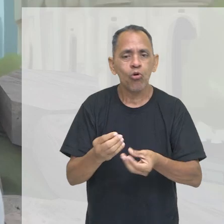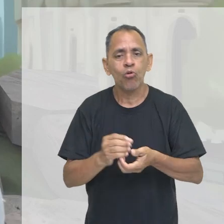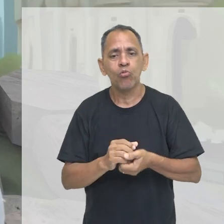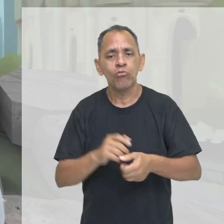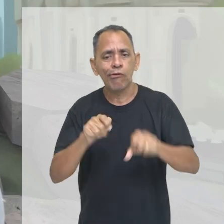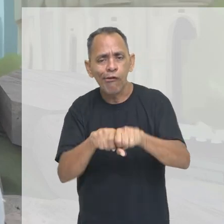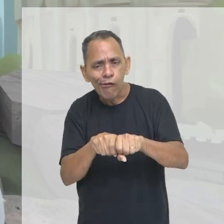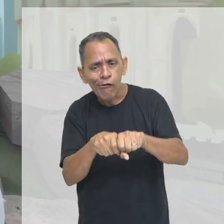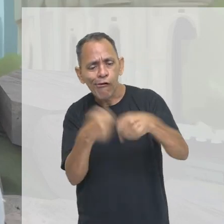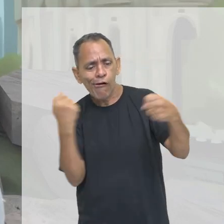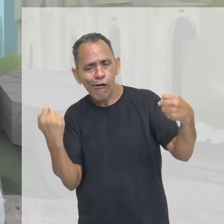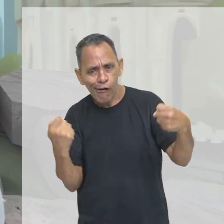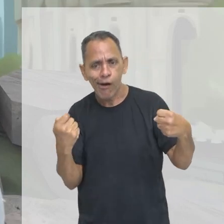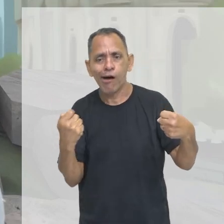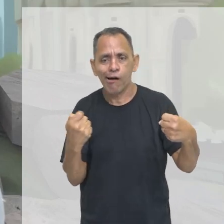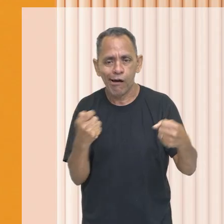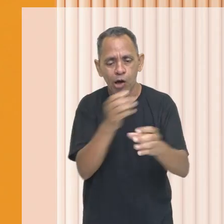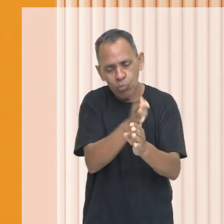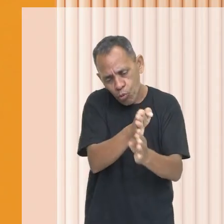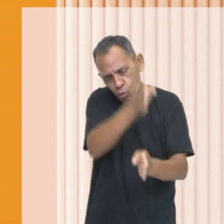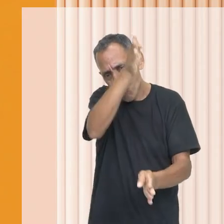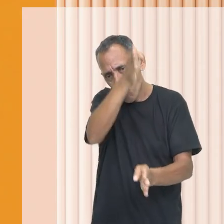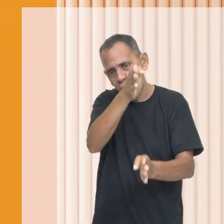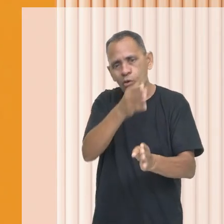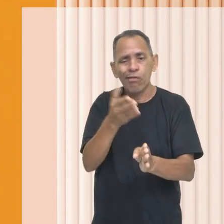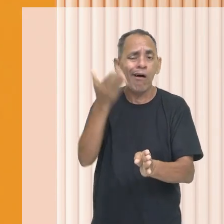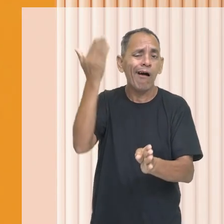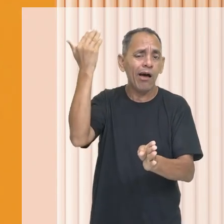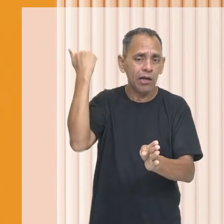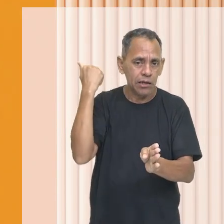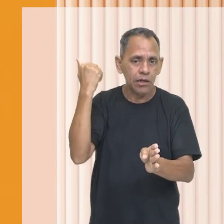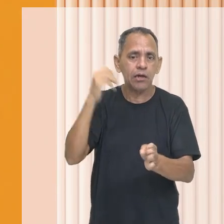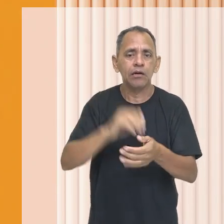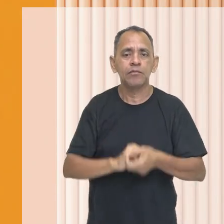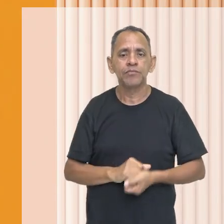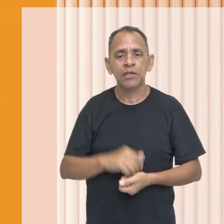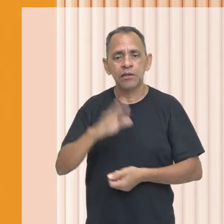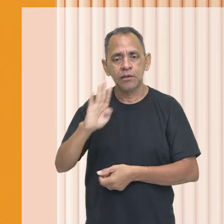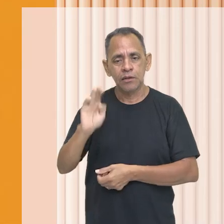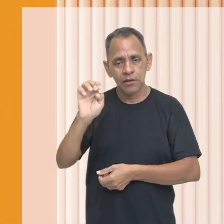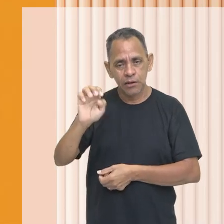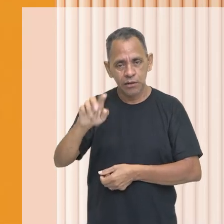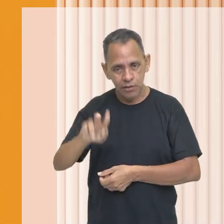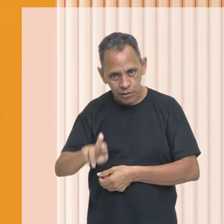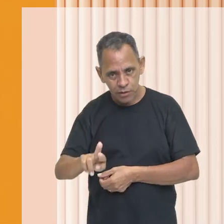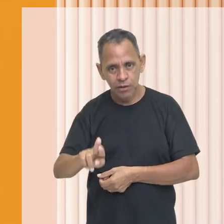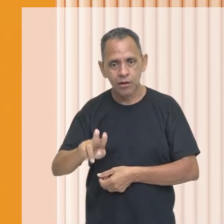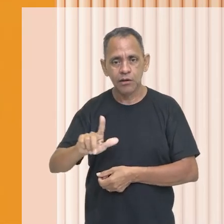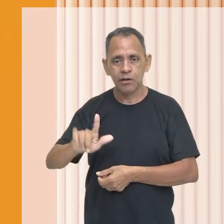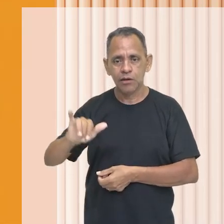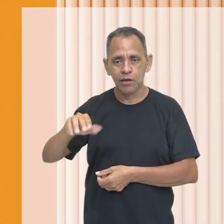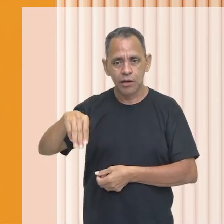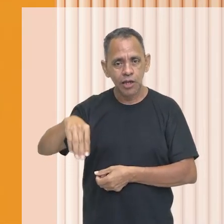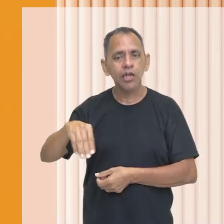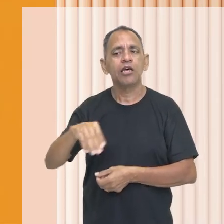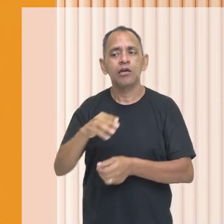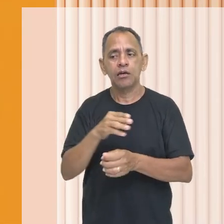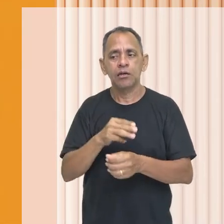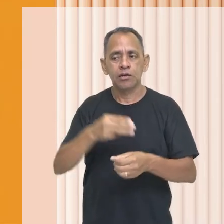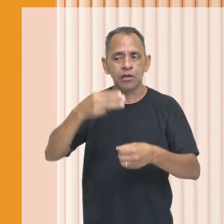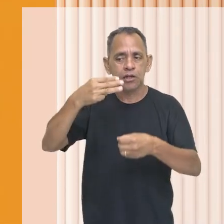do Muro de Berlim, né? Berlim, que fica na Alemanha, né, na